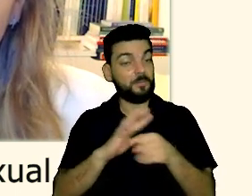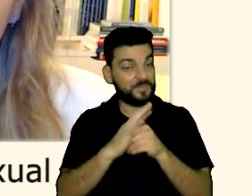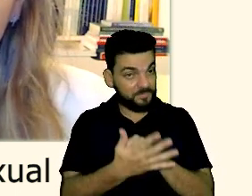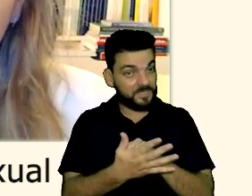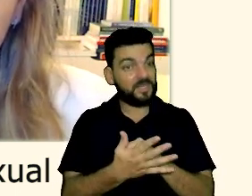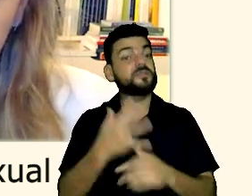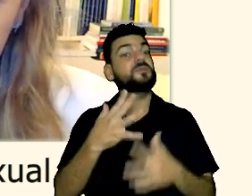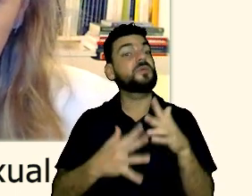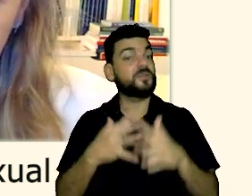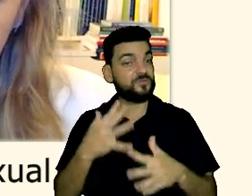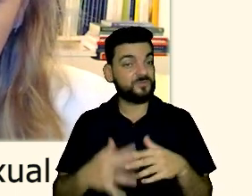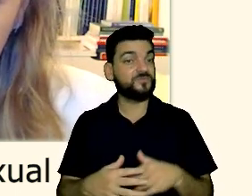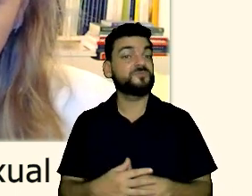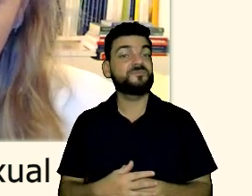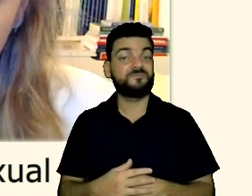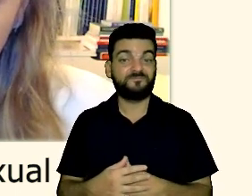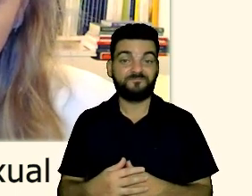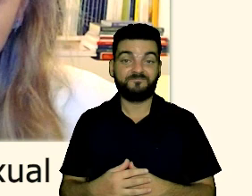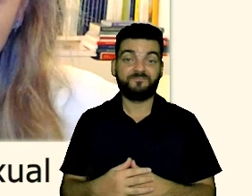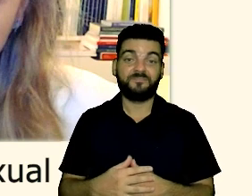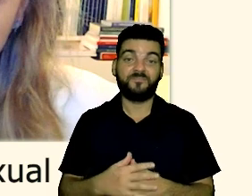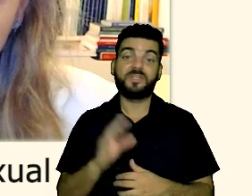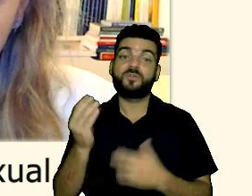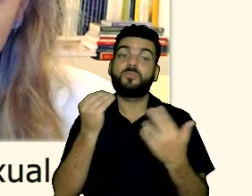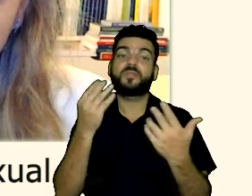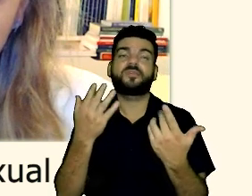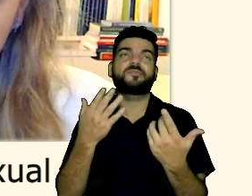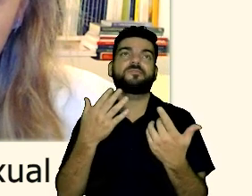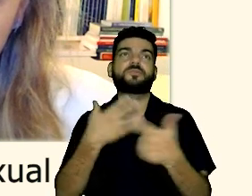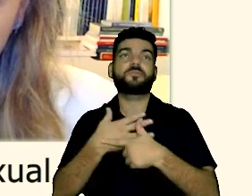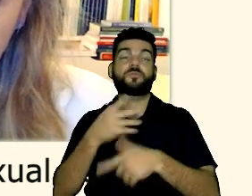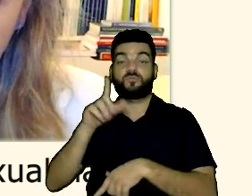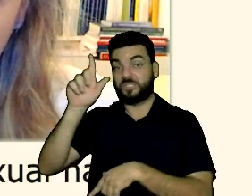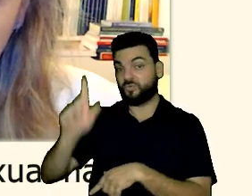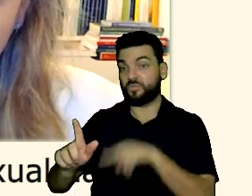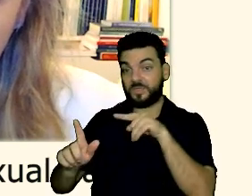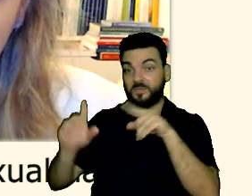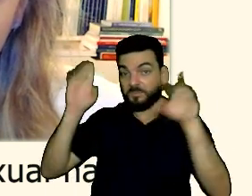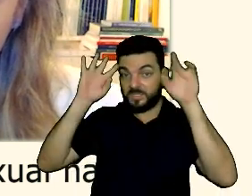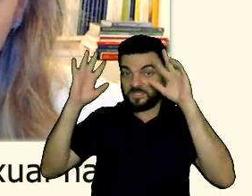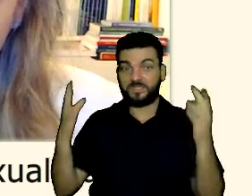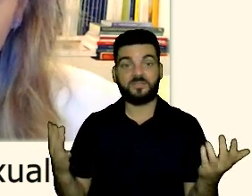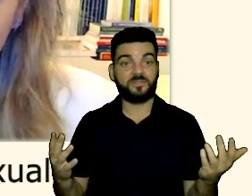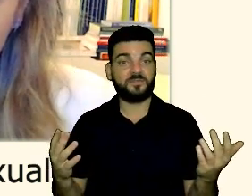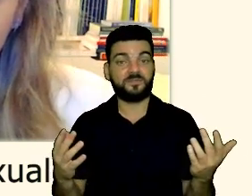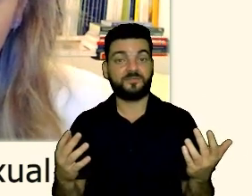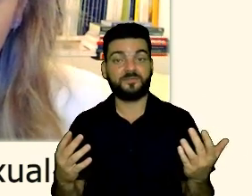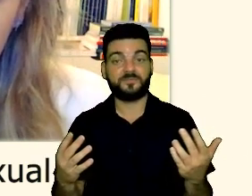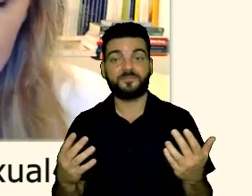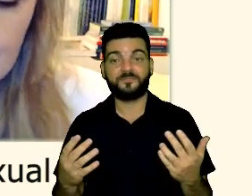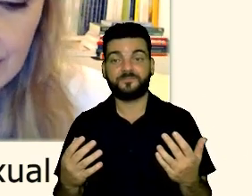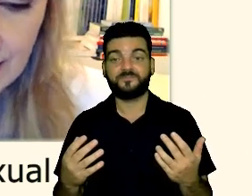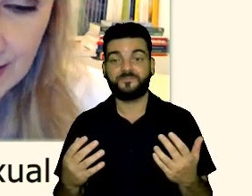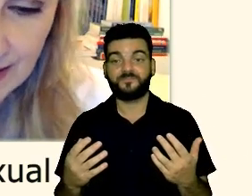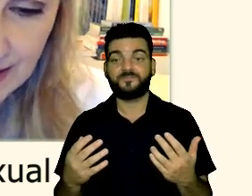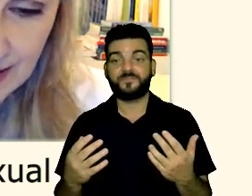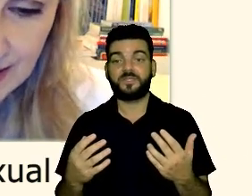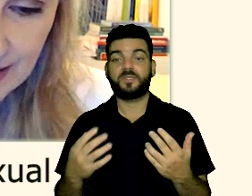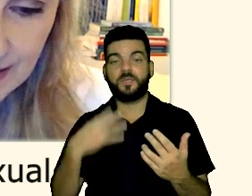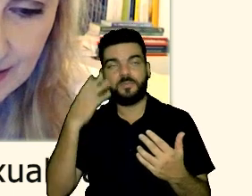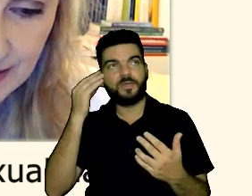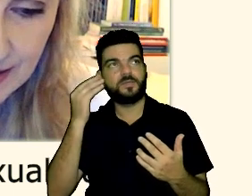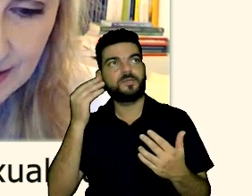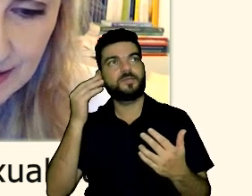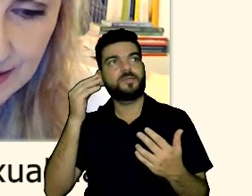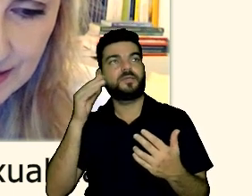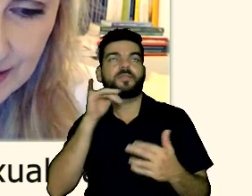trazido recentemente, trazido não, agravado pela essa situação de pandemia, mas é importante, inclusive, até